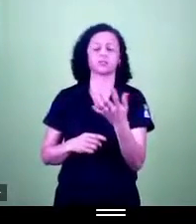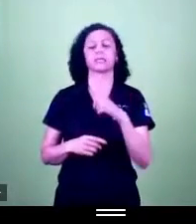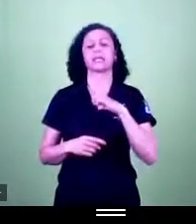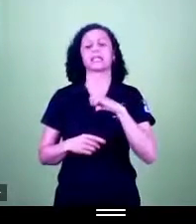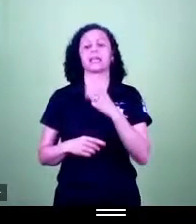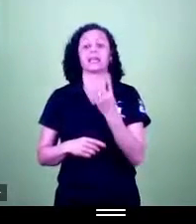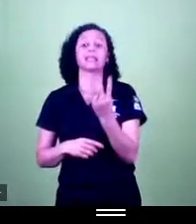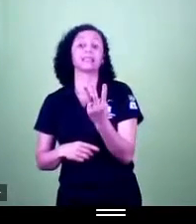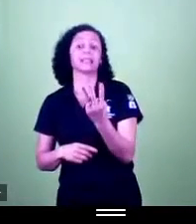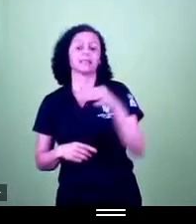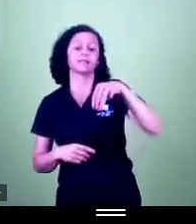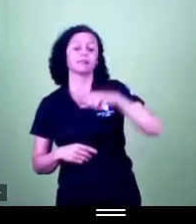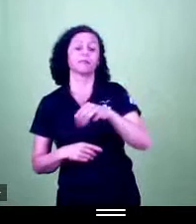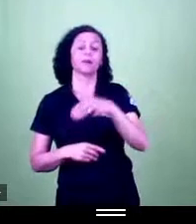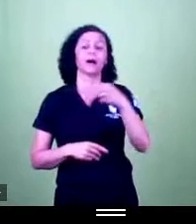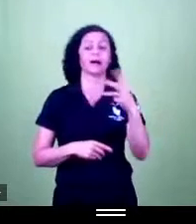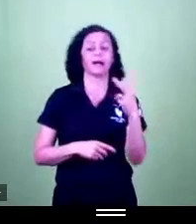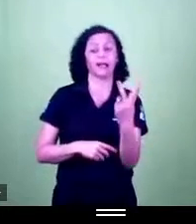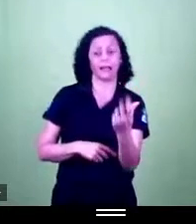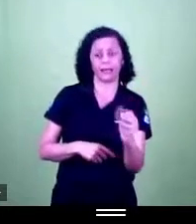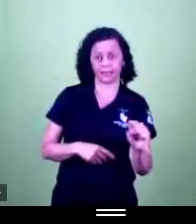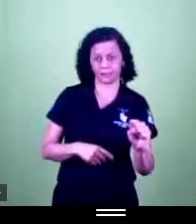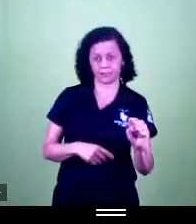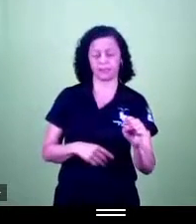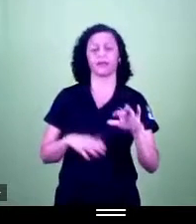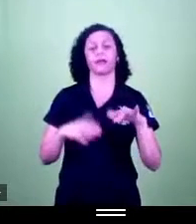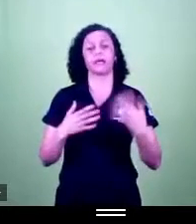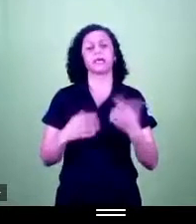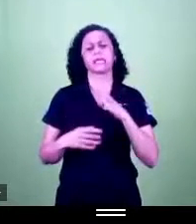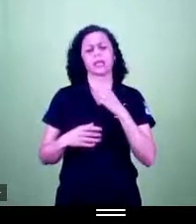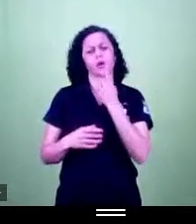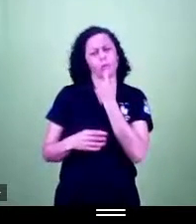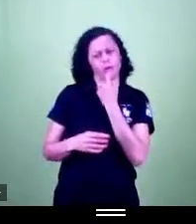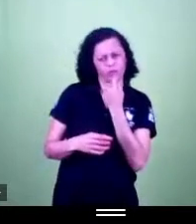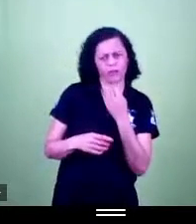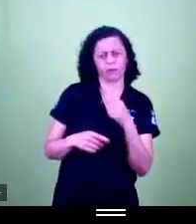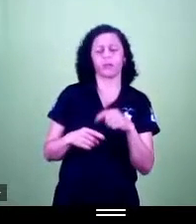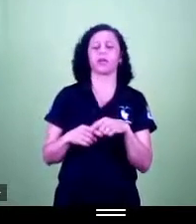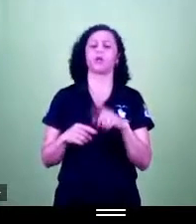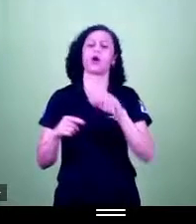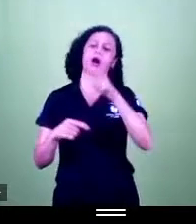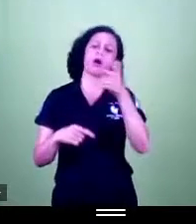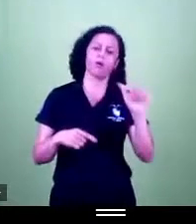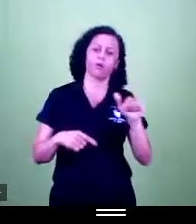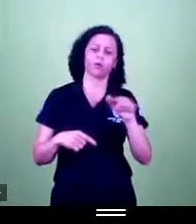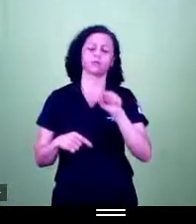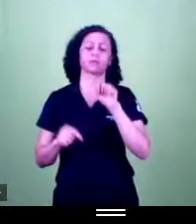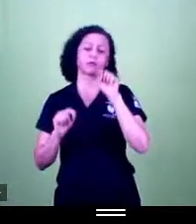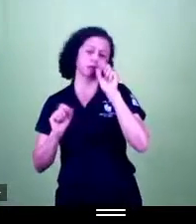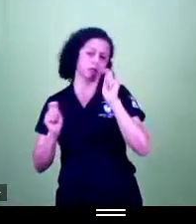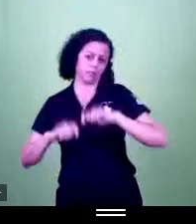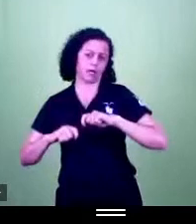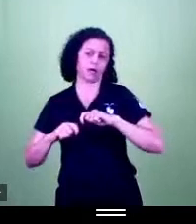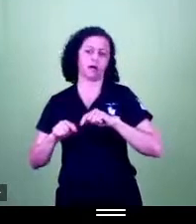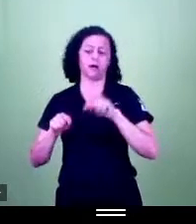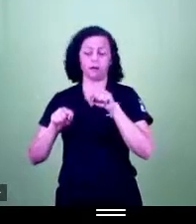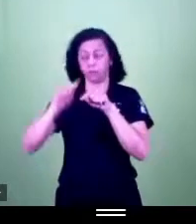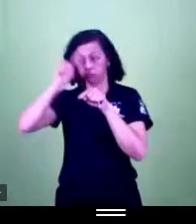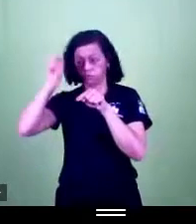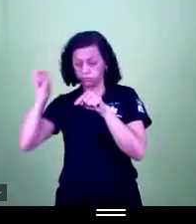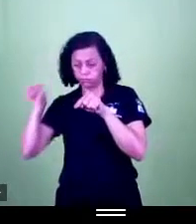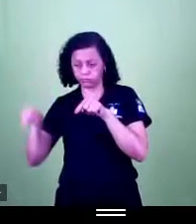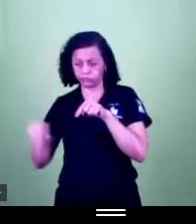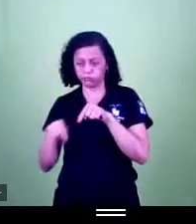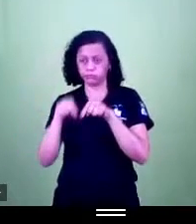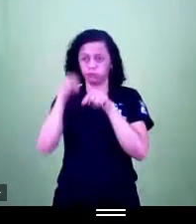Né? Eu teria uma malha que está desenhada aqui em vermelho, uma outra que eu poderia desenhar aqui nesse retângulo menor e uma pegando todos